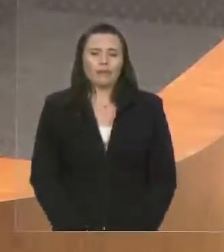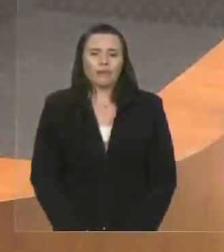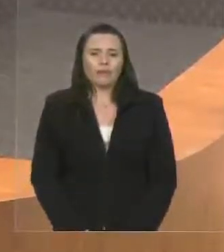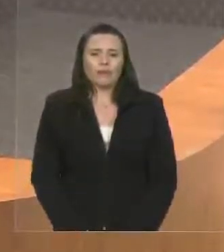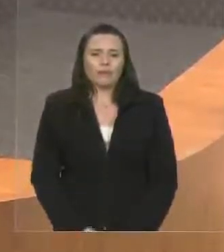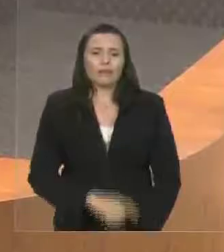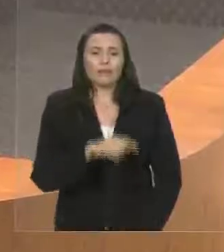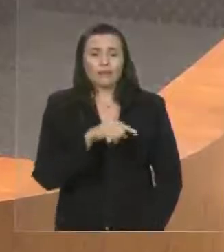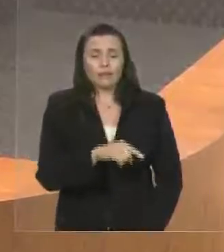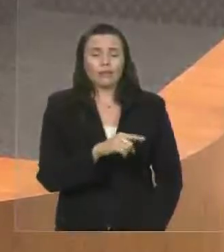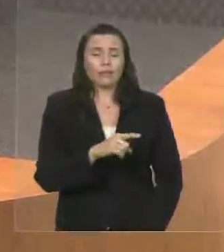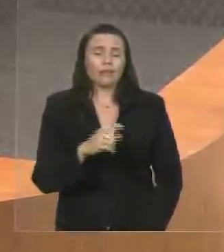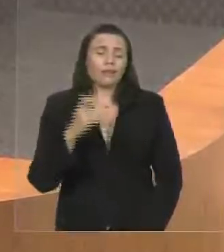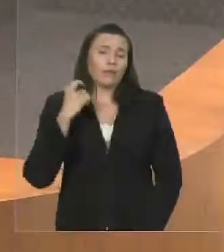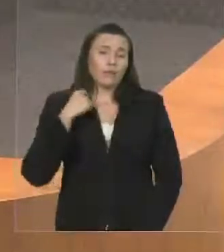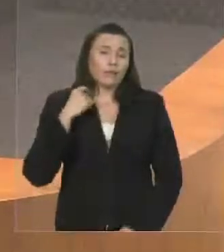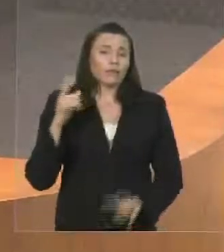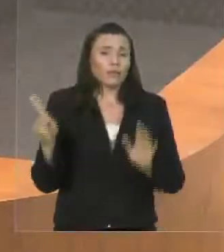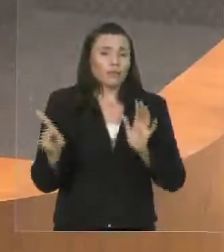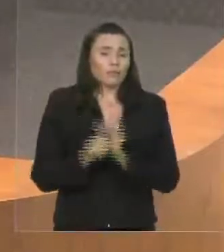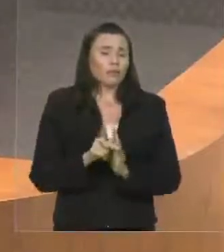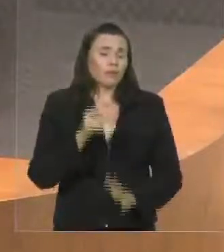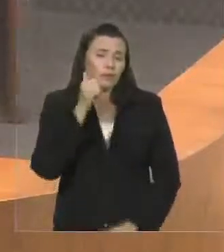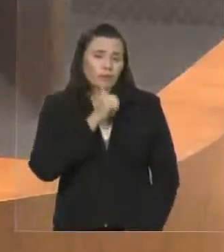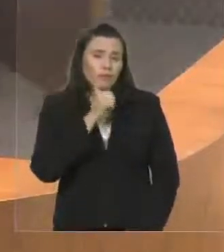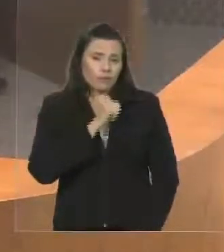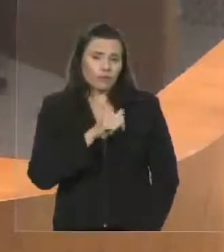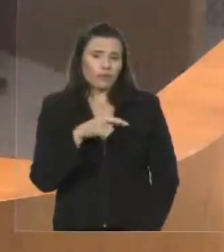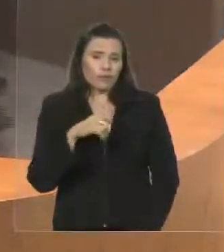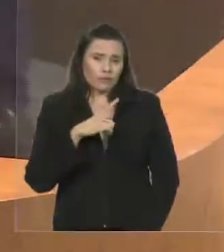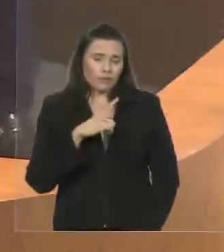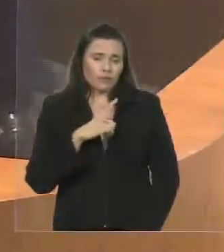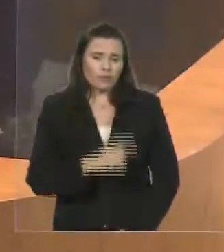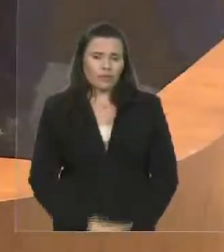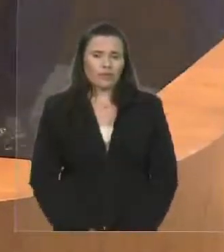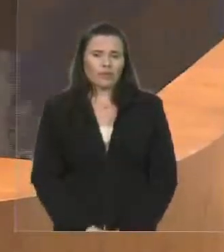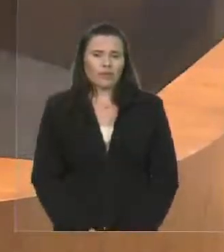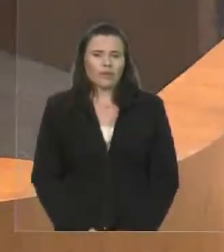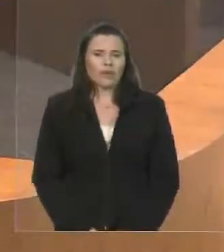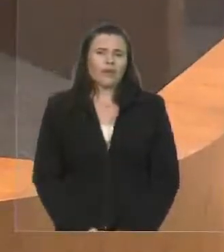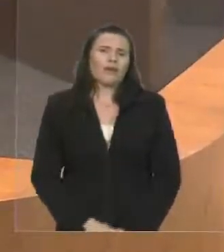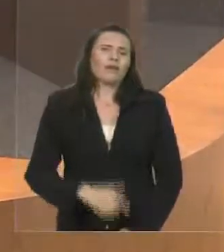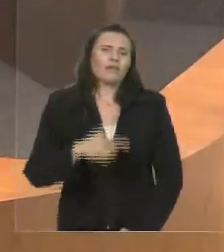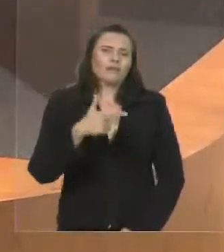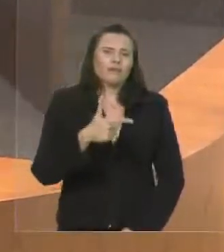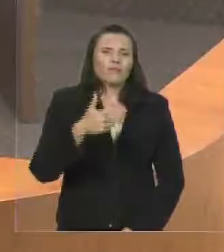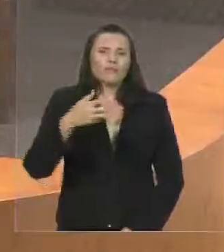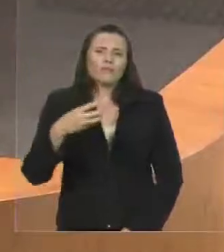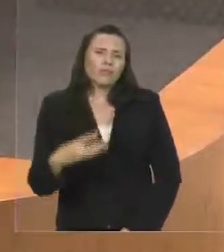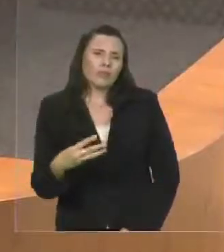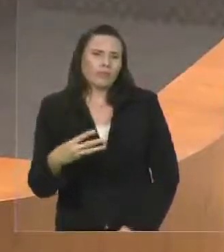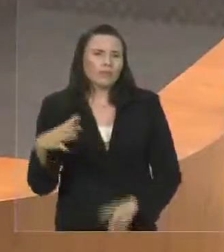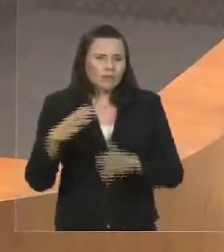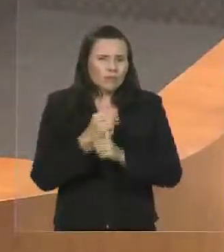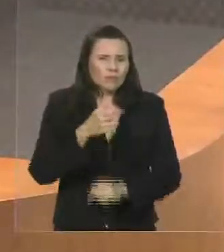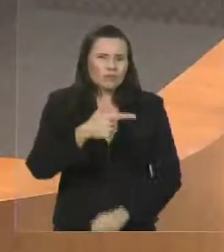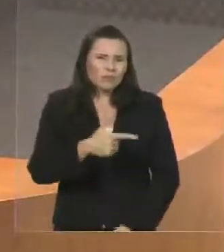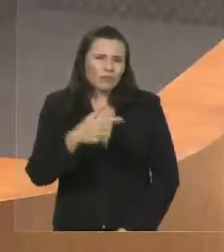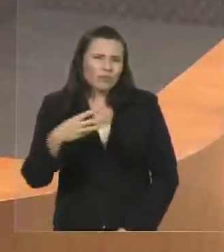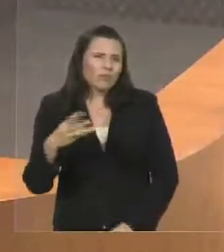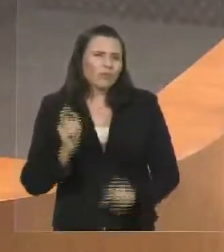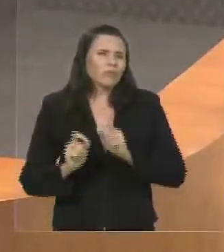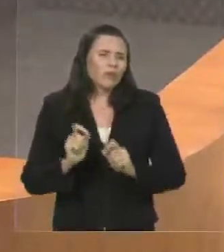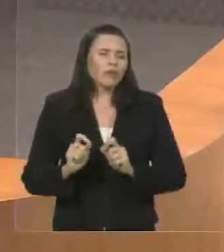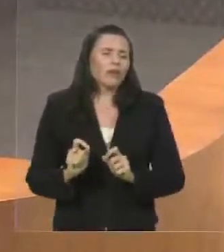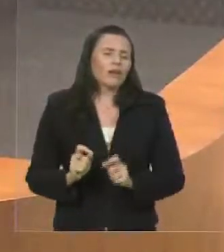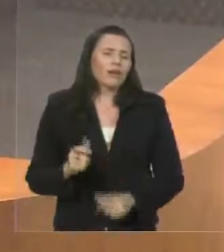Polícia Civil da Mulher, foram registrados 23 boletins de ocorrências de estupro, tendo